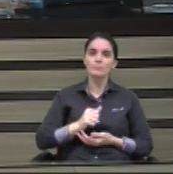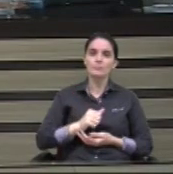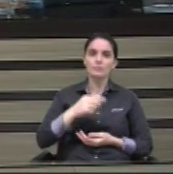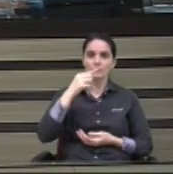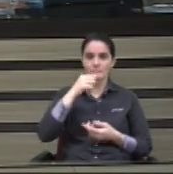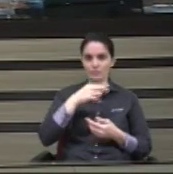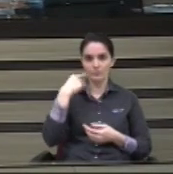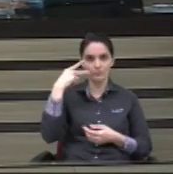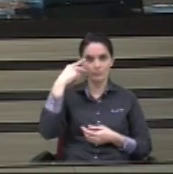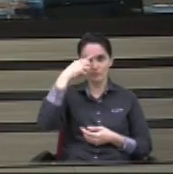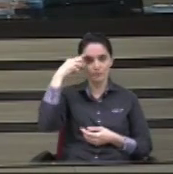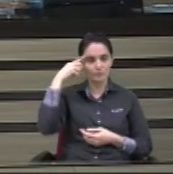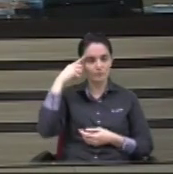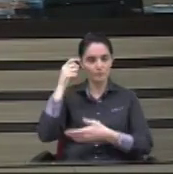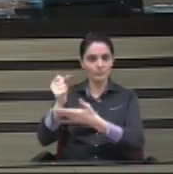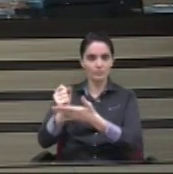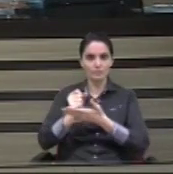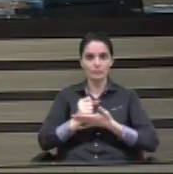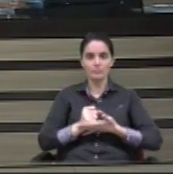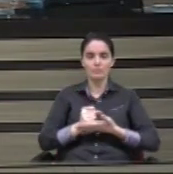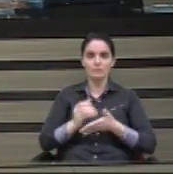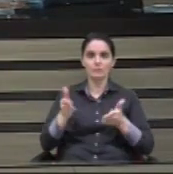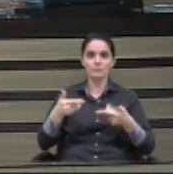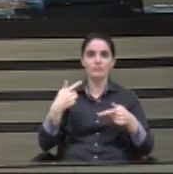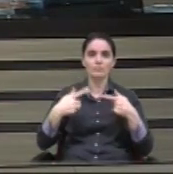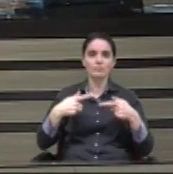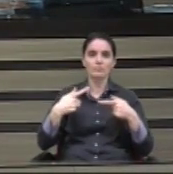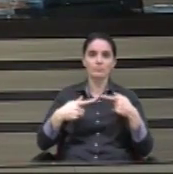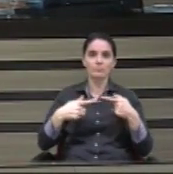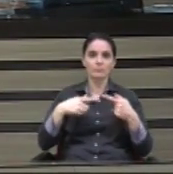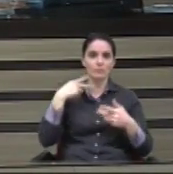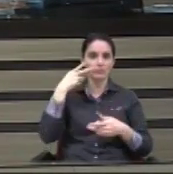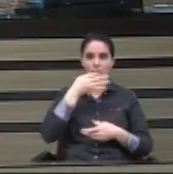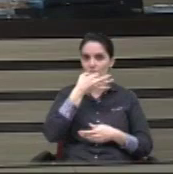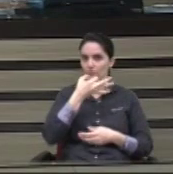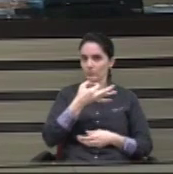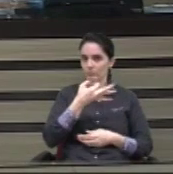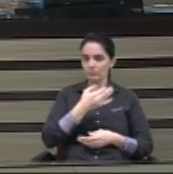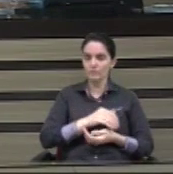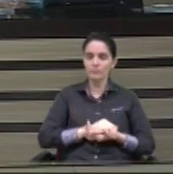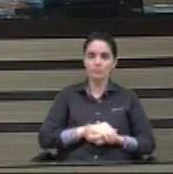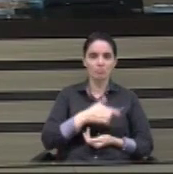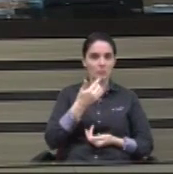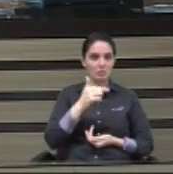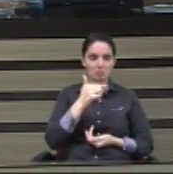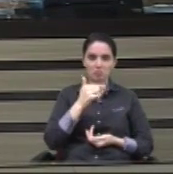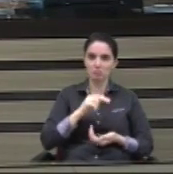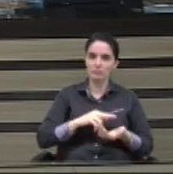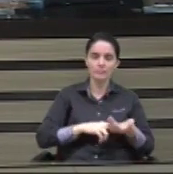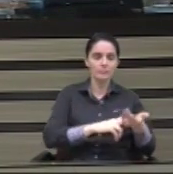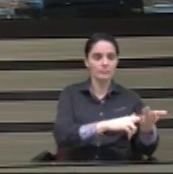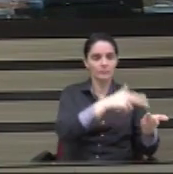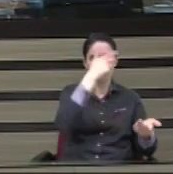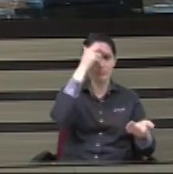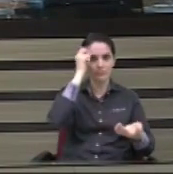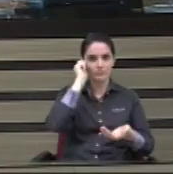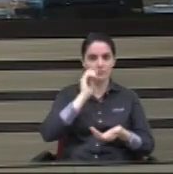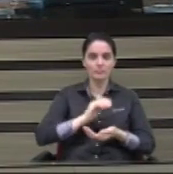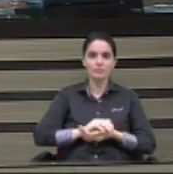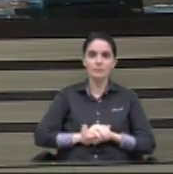vereador Júlio é recebido pela mesa e colocado em discussão. Algum vereador deseja? Não havendo, encaminhe-se ao prefeito.